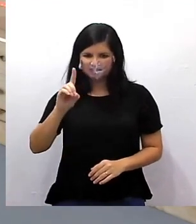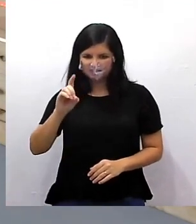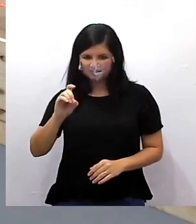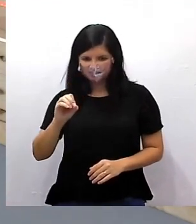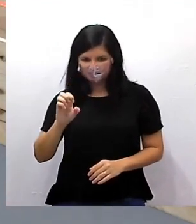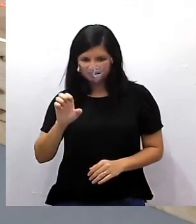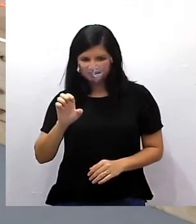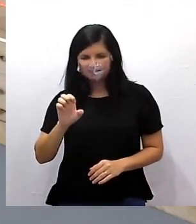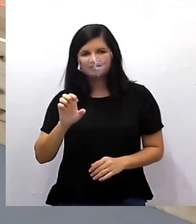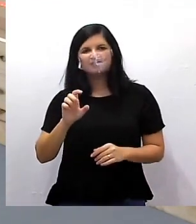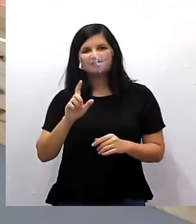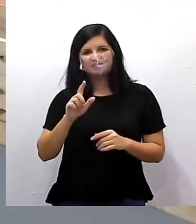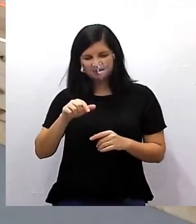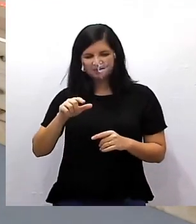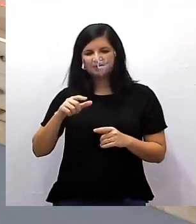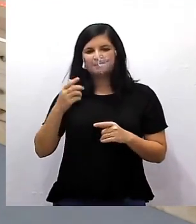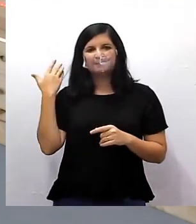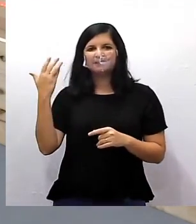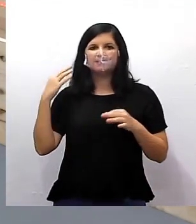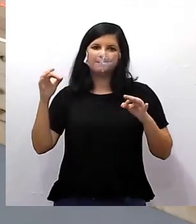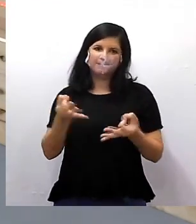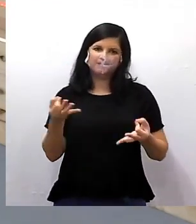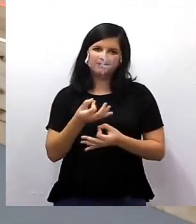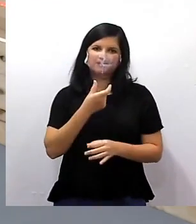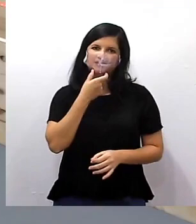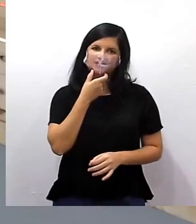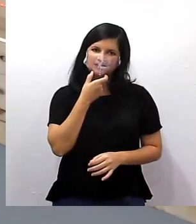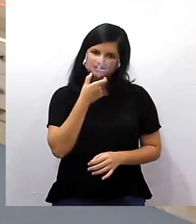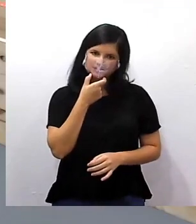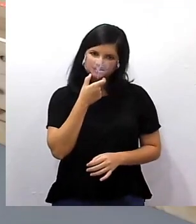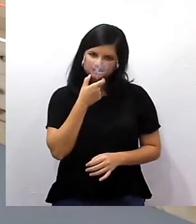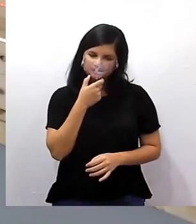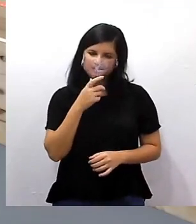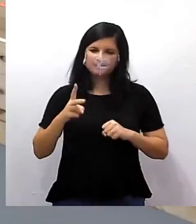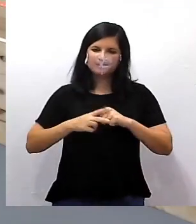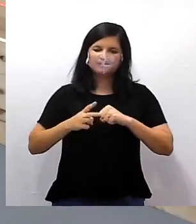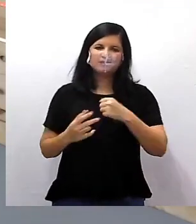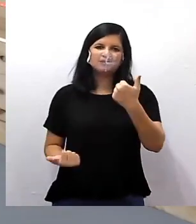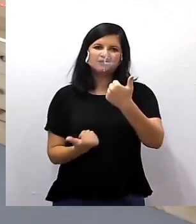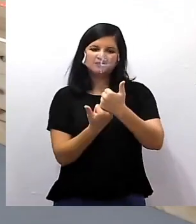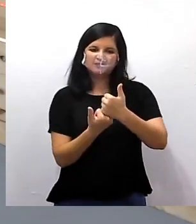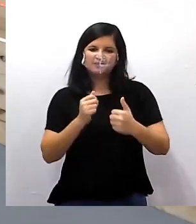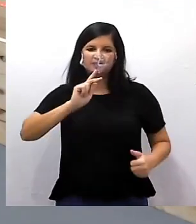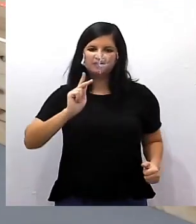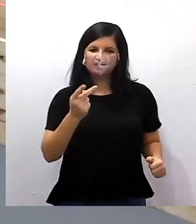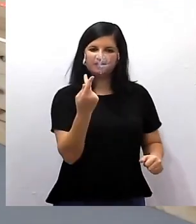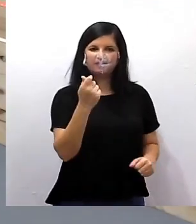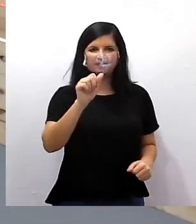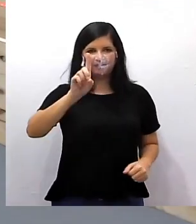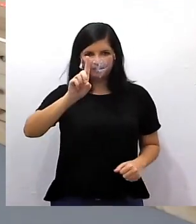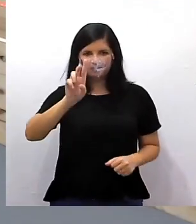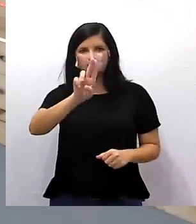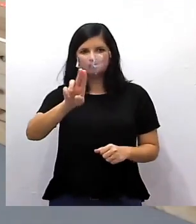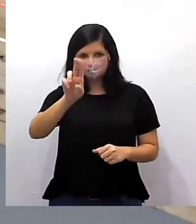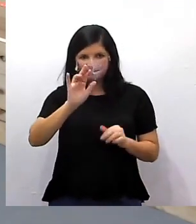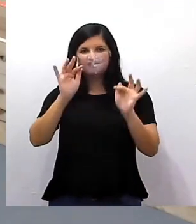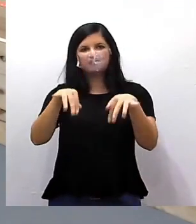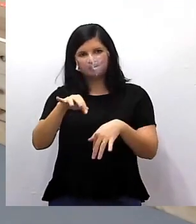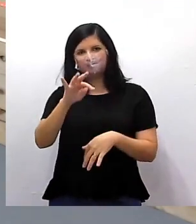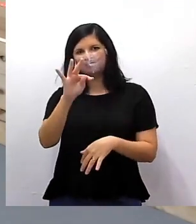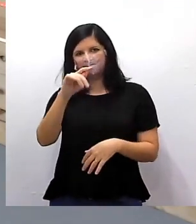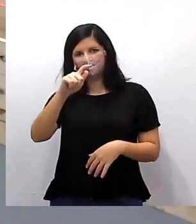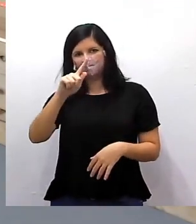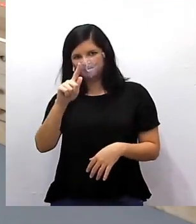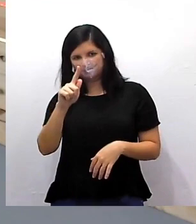past perfect, o passado perfeito da língua inglesa. A gente tem ali o verbo auxiliar had que vai ser utilizado na tua tag question. Só que